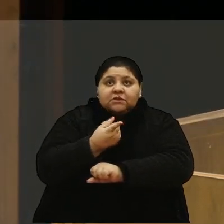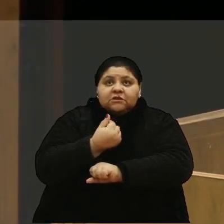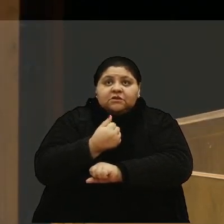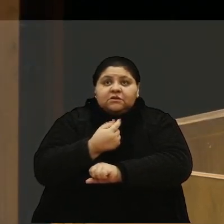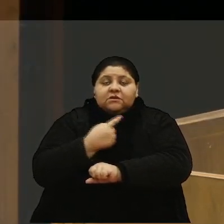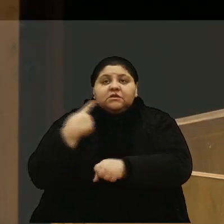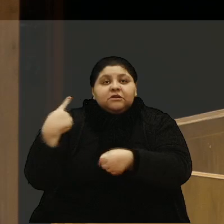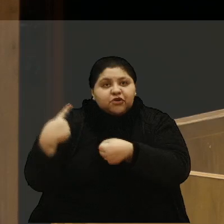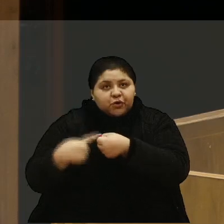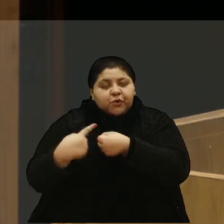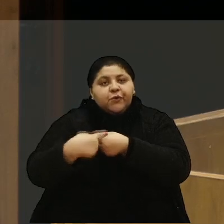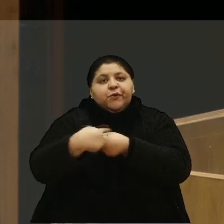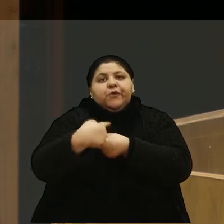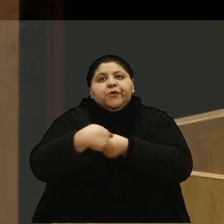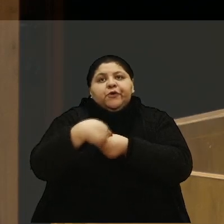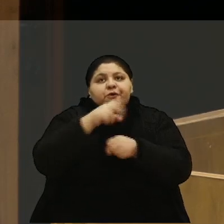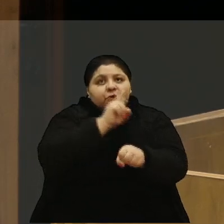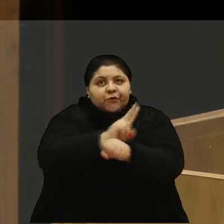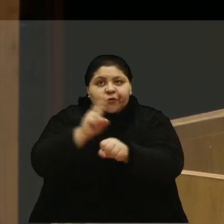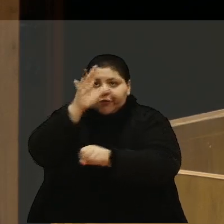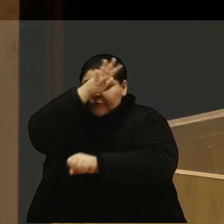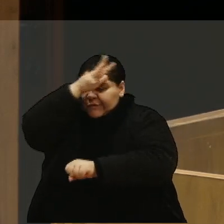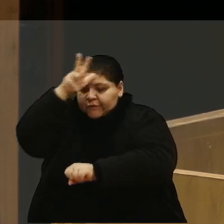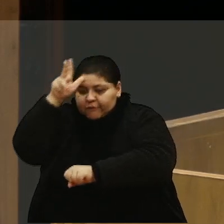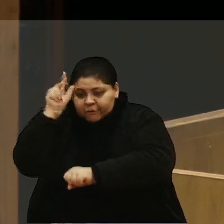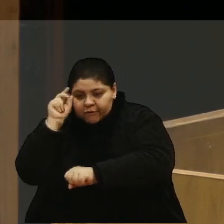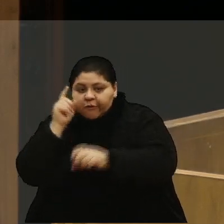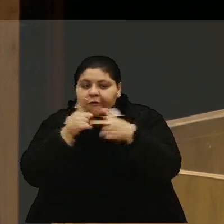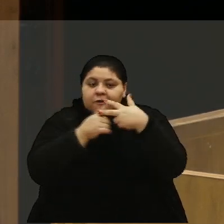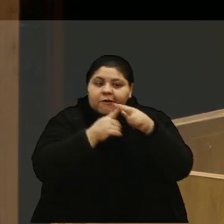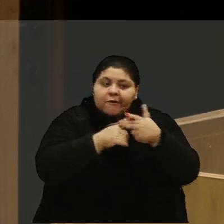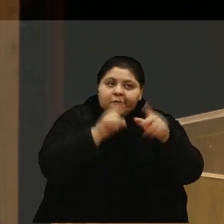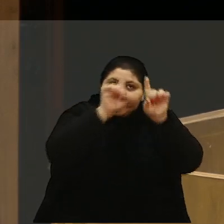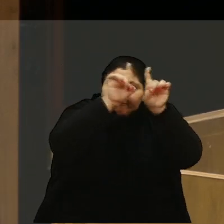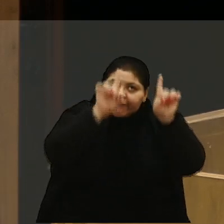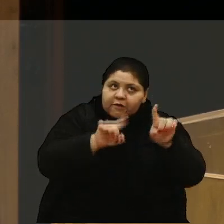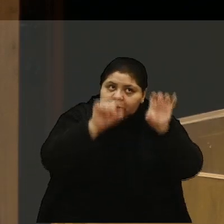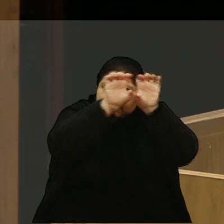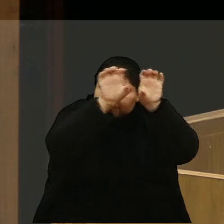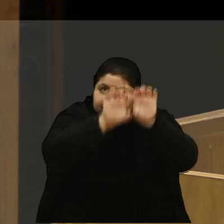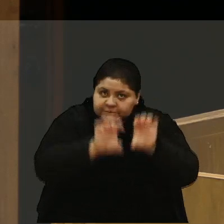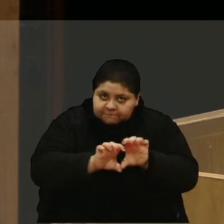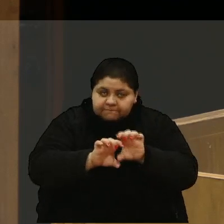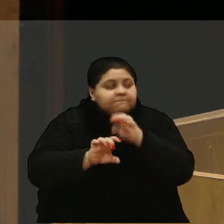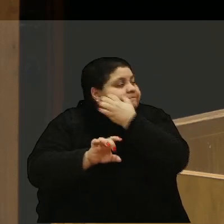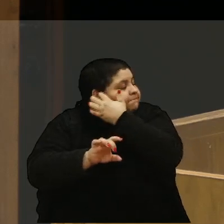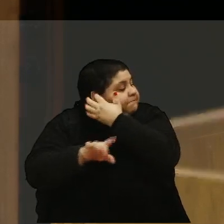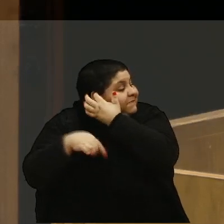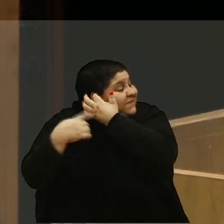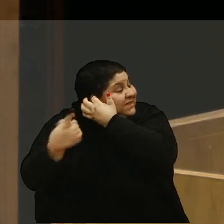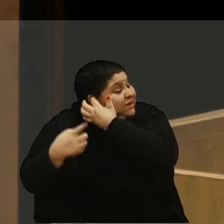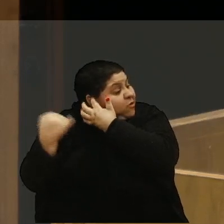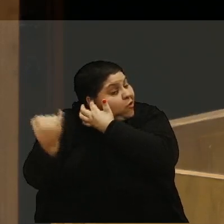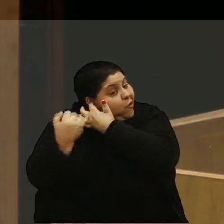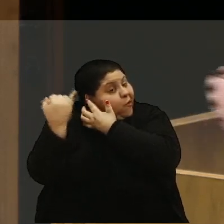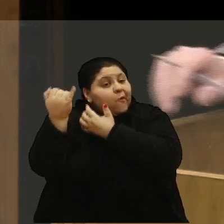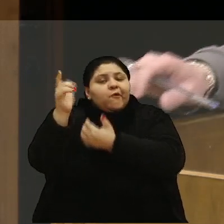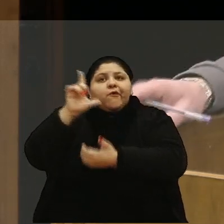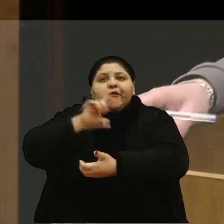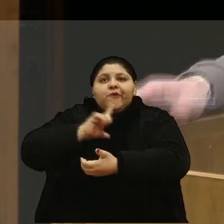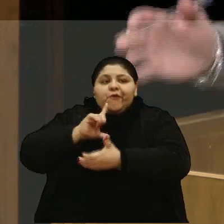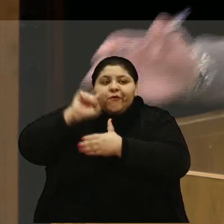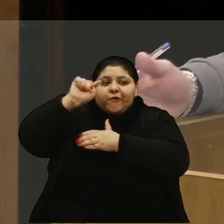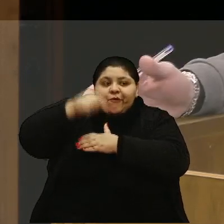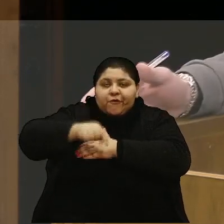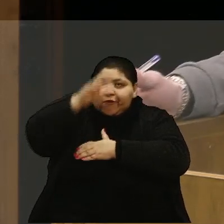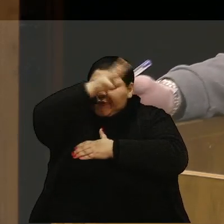municípios detêm com as guardas municipais para manutenção de efetivo e estrutura. Então é imprescindível que se tenha o fundo